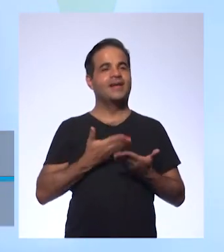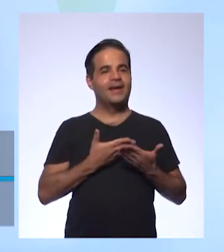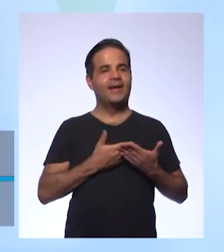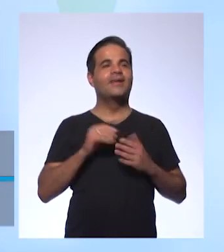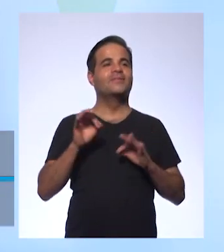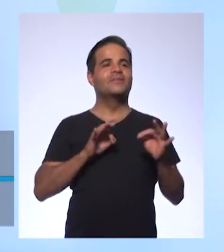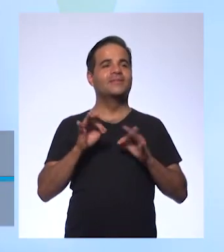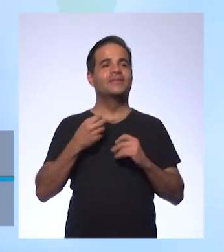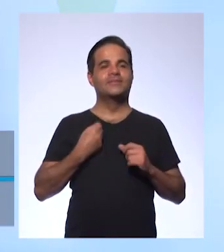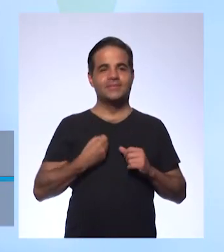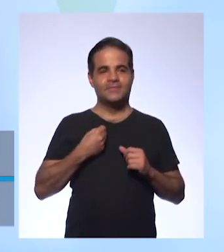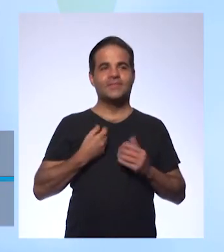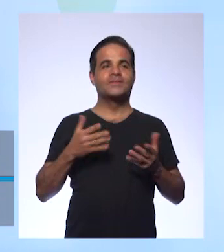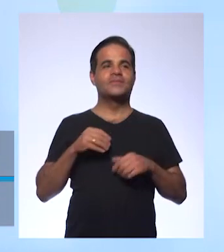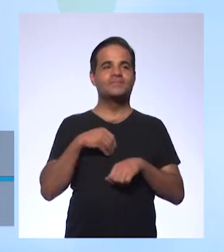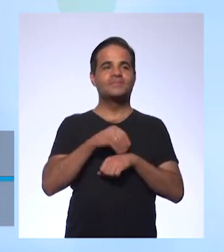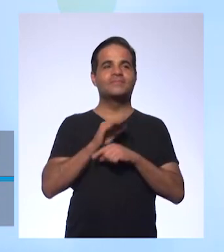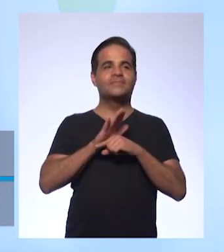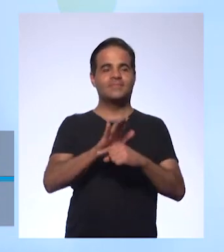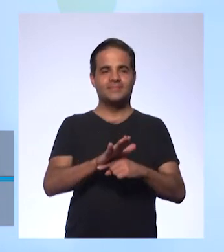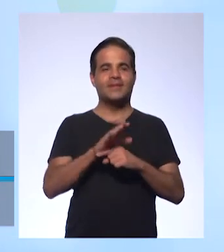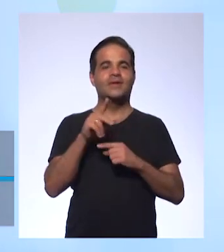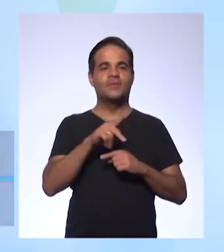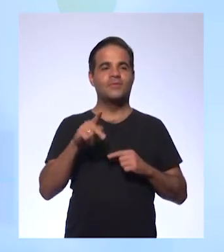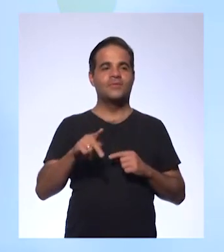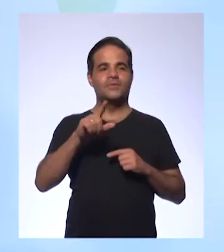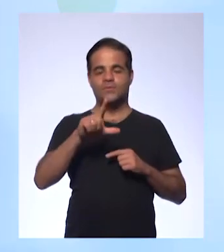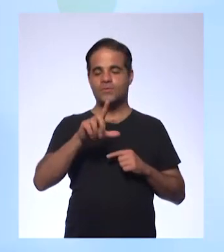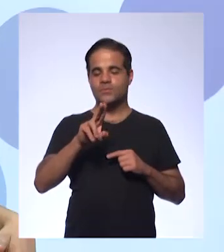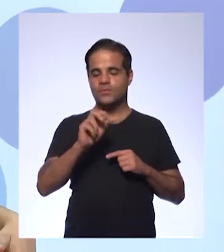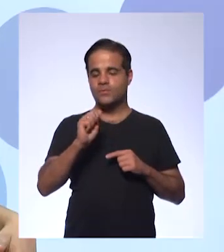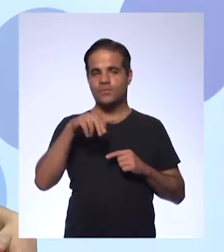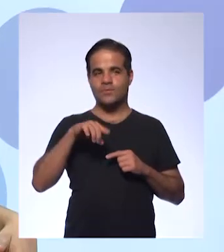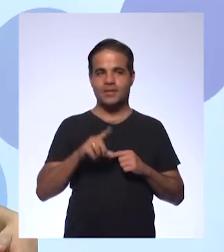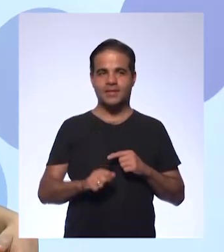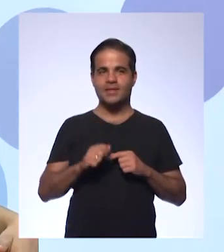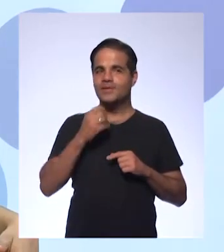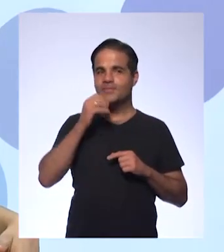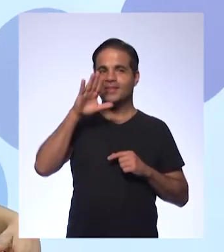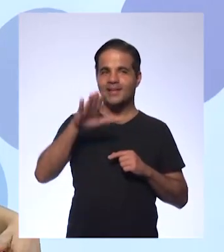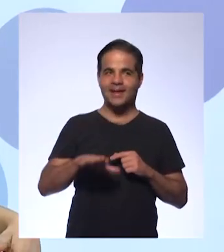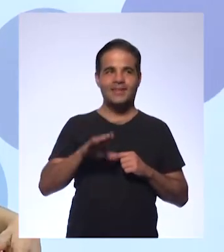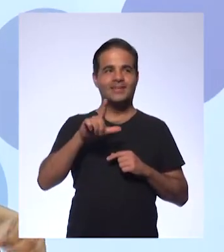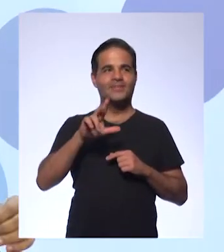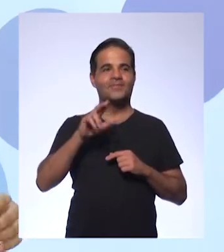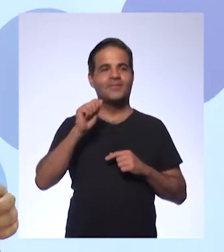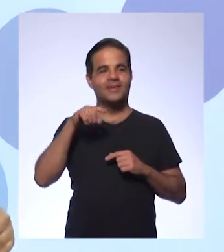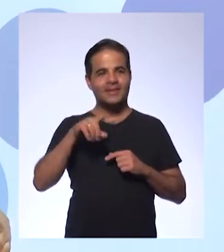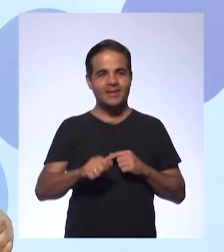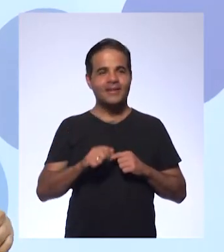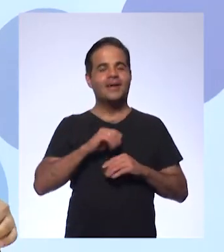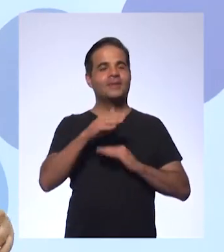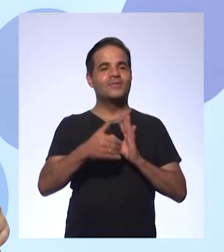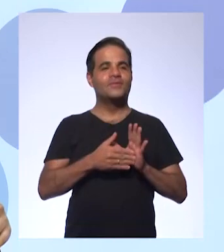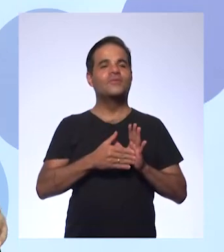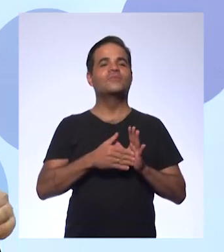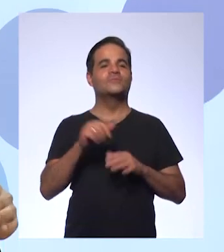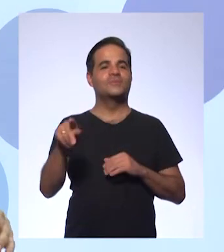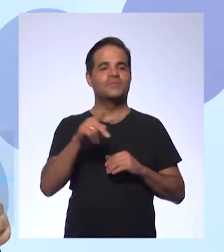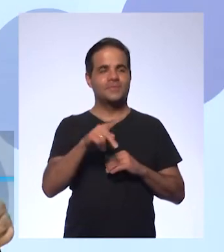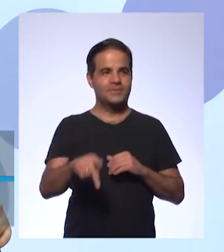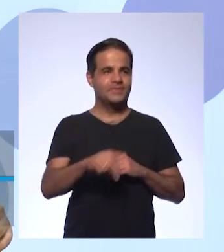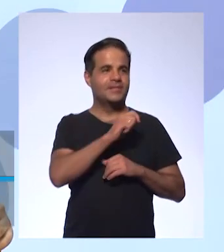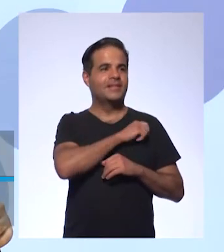hoje, para me auxiliar na moderação, nós temos aqui a professora Luanda. Boa tarde, Luanda. Boa tarde aos professores,